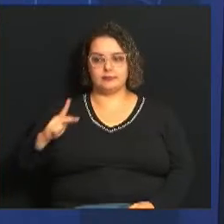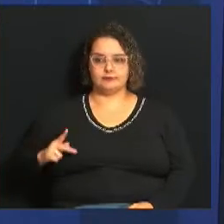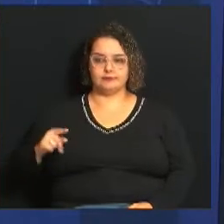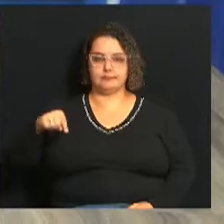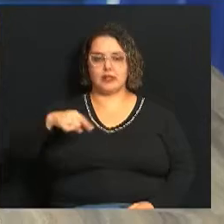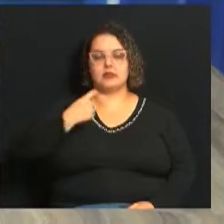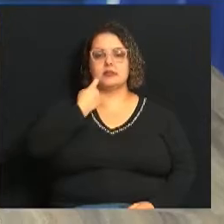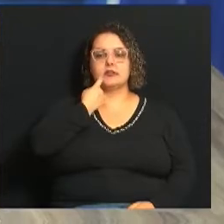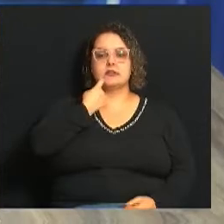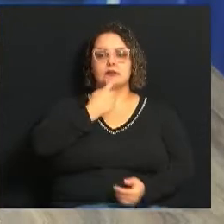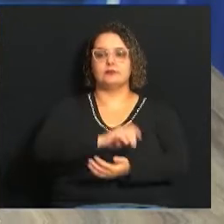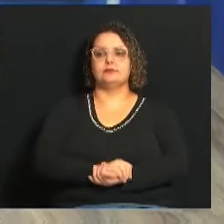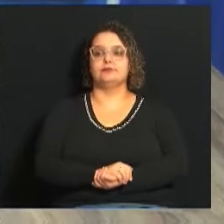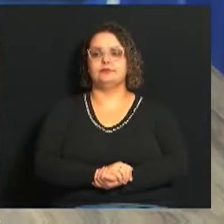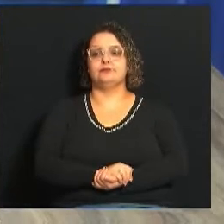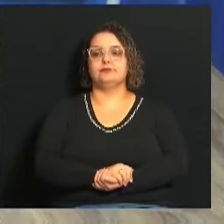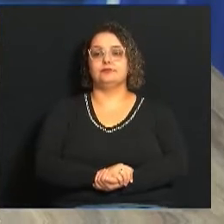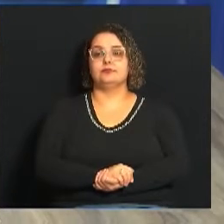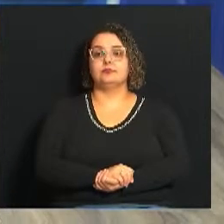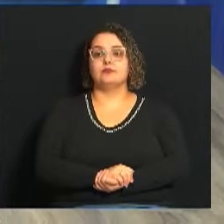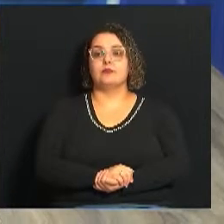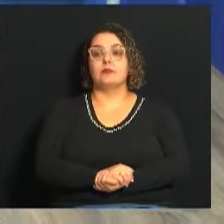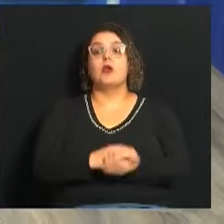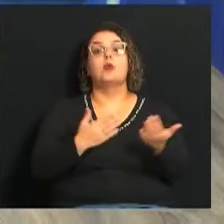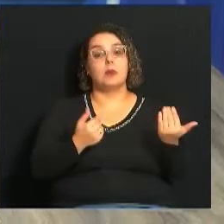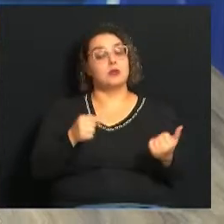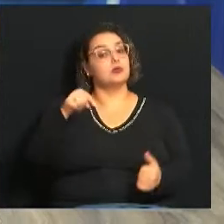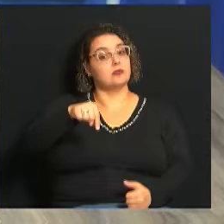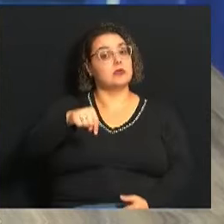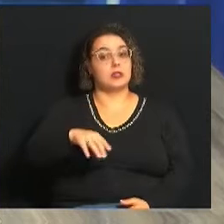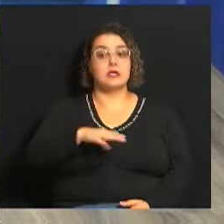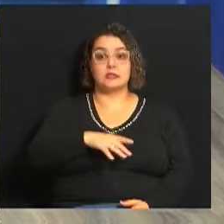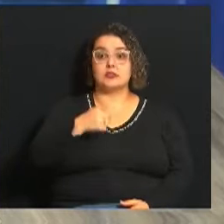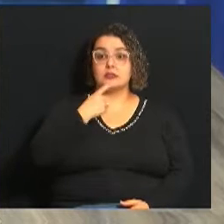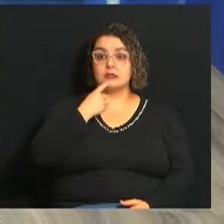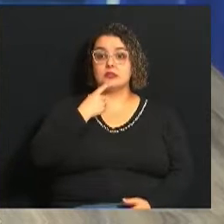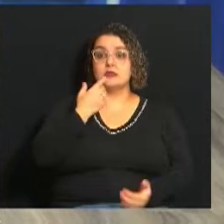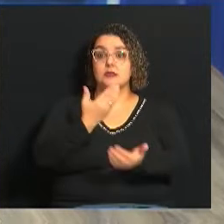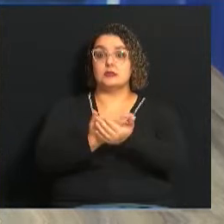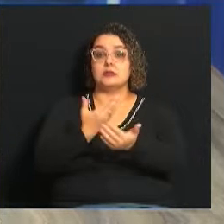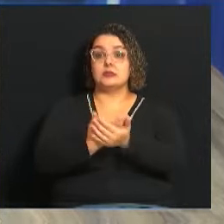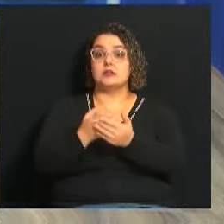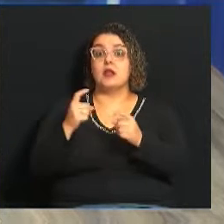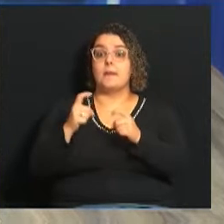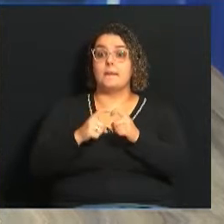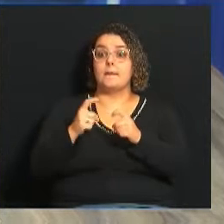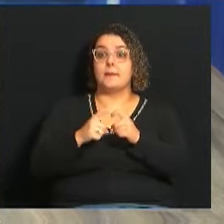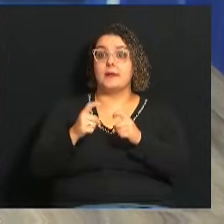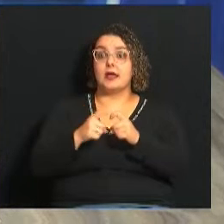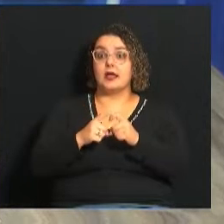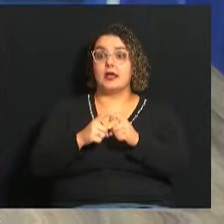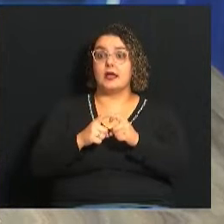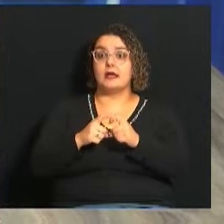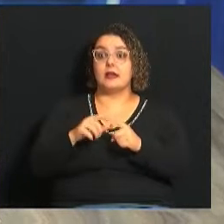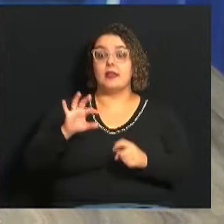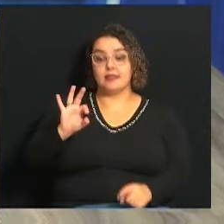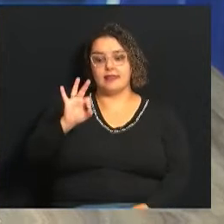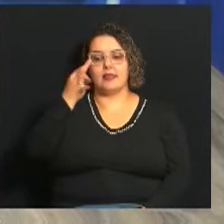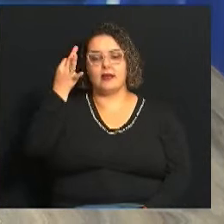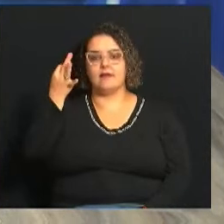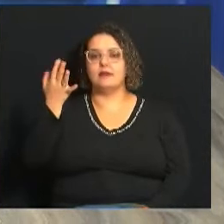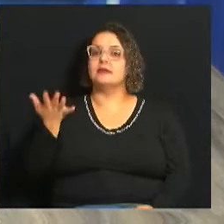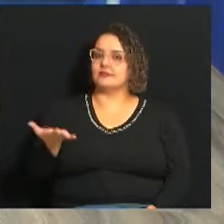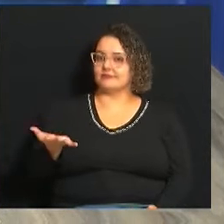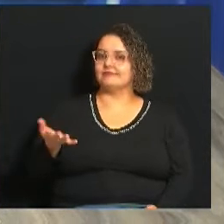sexta-feira. Olha só, uma jovem aqui de Campinas vai estudar medicina na França. Sobre